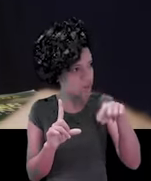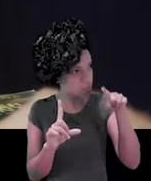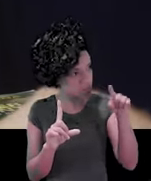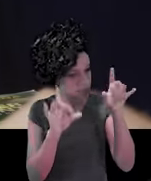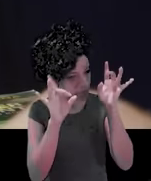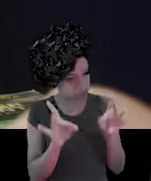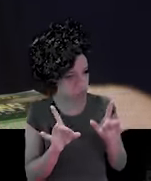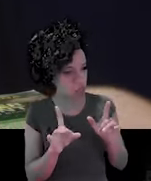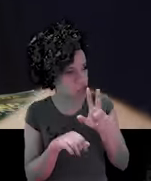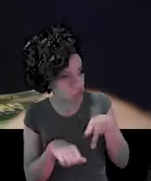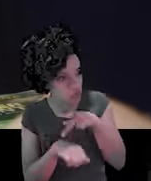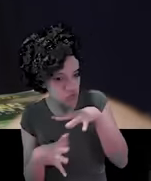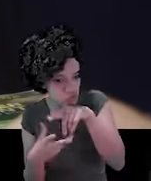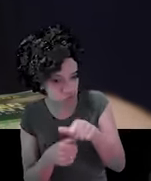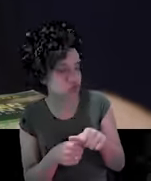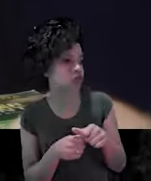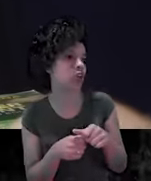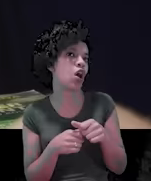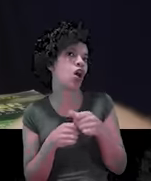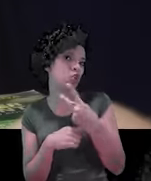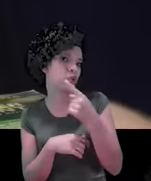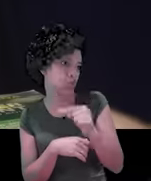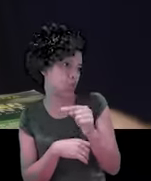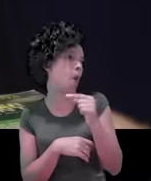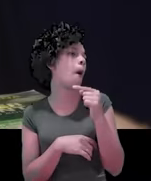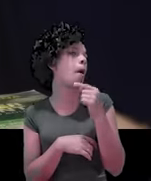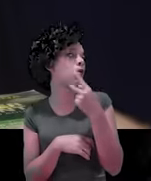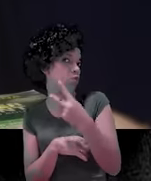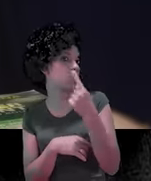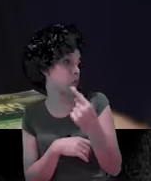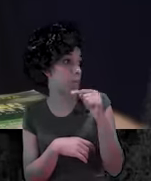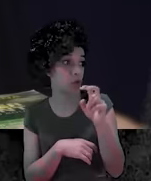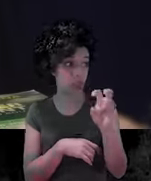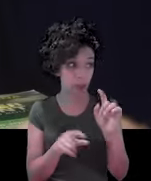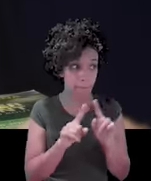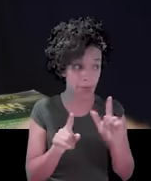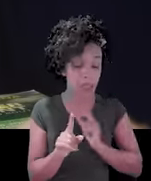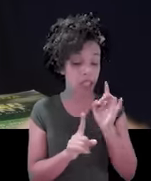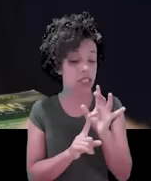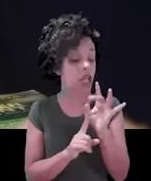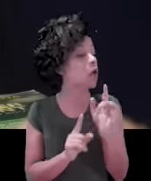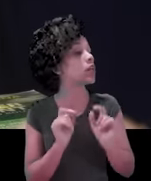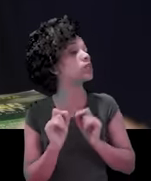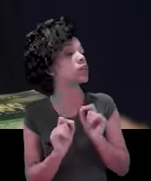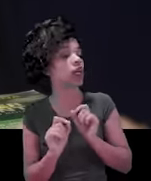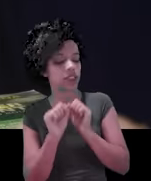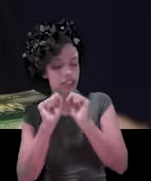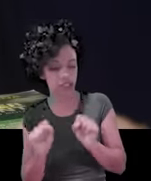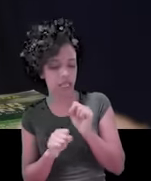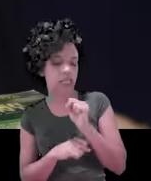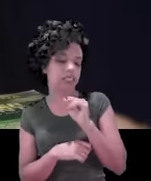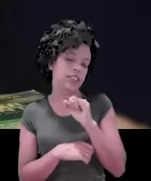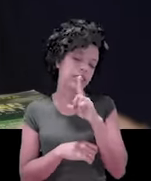né que é igual frequência internacional de emergência 12 1.5 e ele e ele esse sinal Ele ativa nos